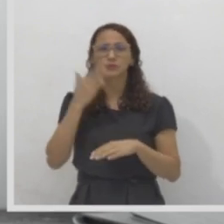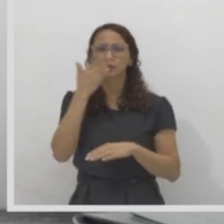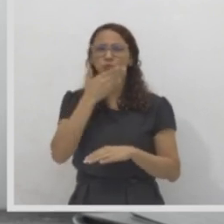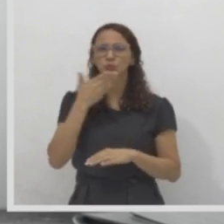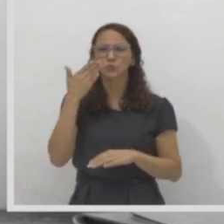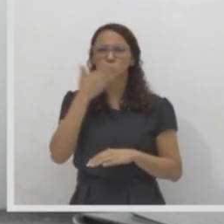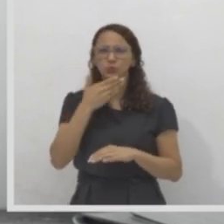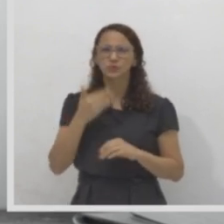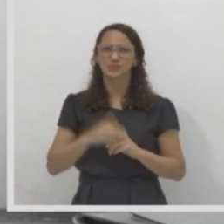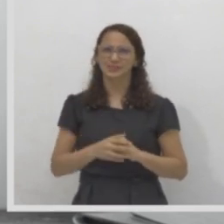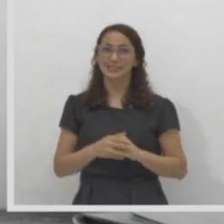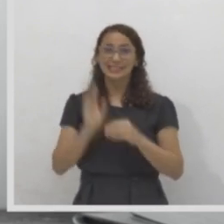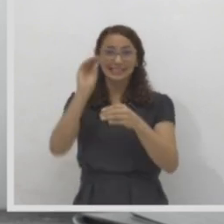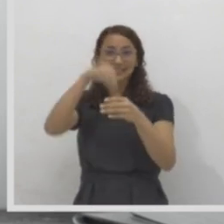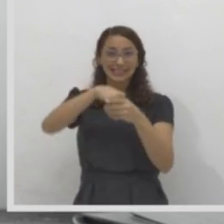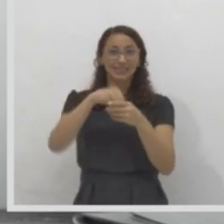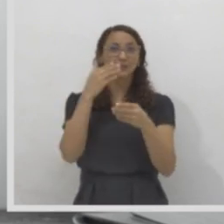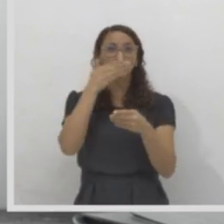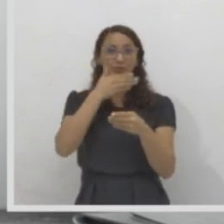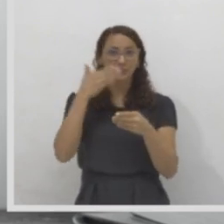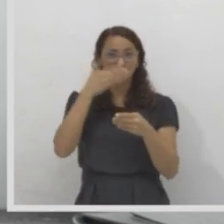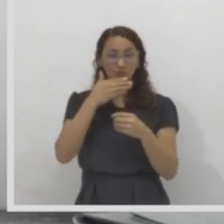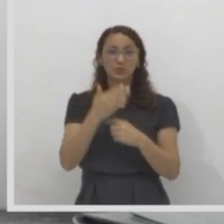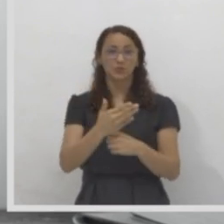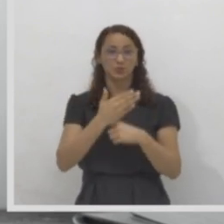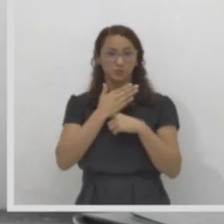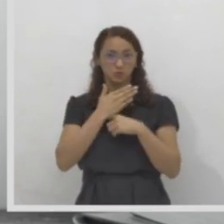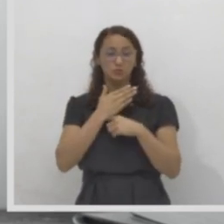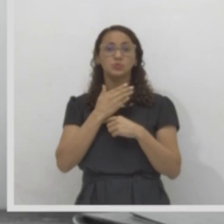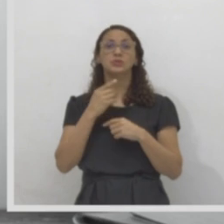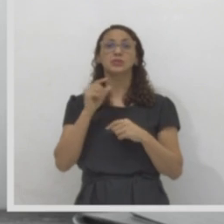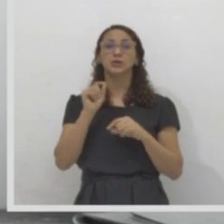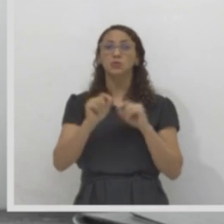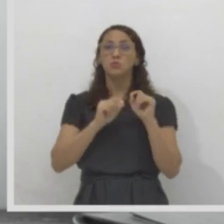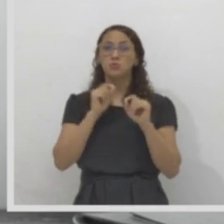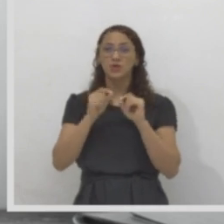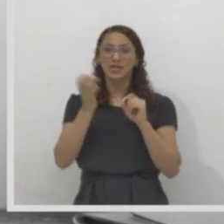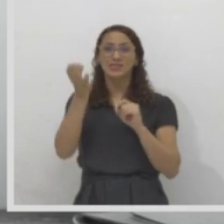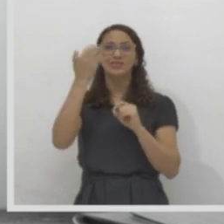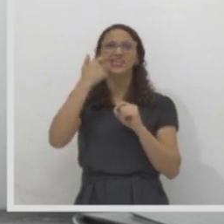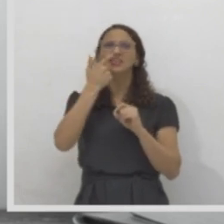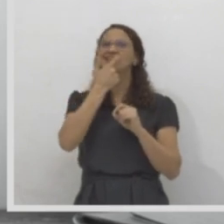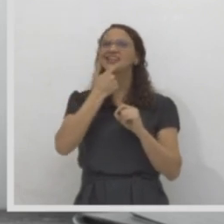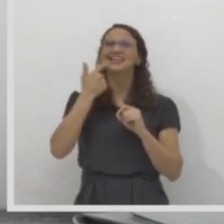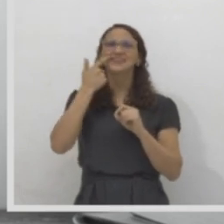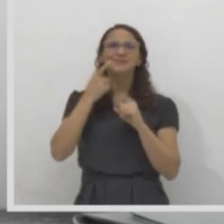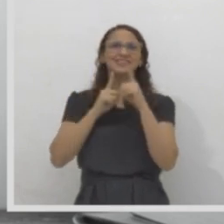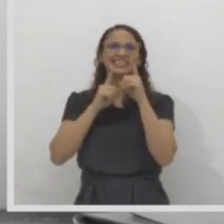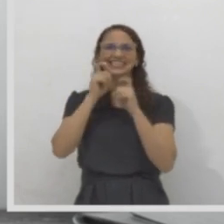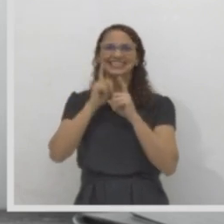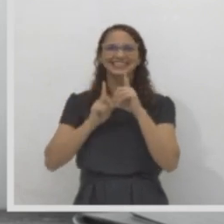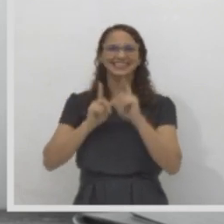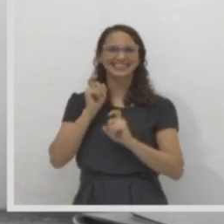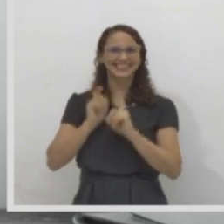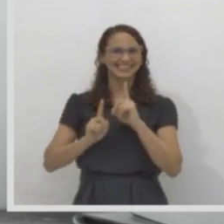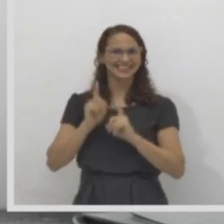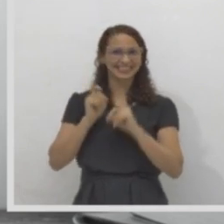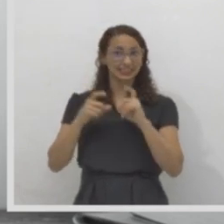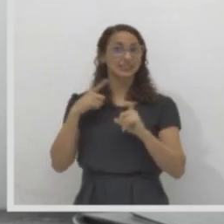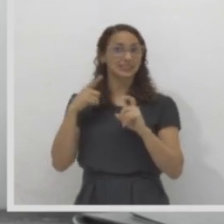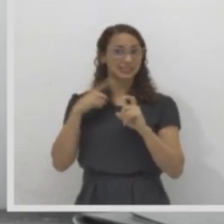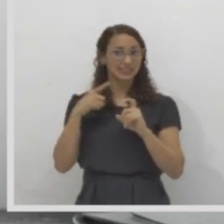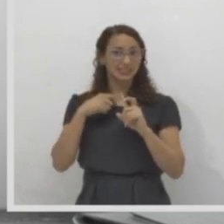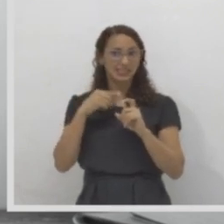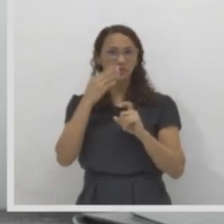açúcar contido em um chiclete pode servir de alimento para bactérias dentro da boca. Essas bactérias alimentadas podem